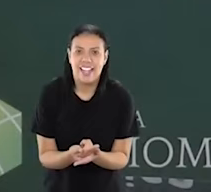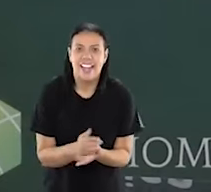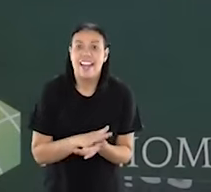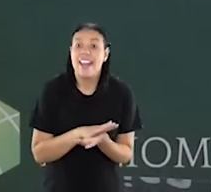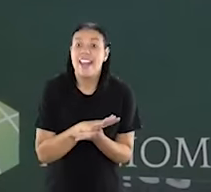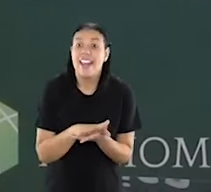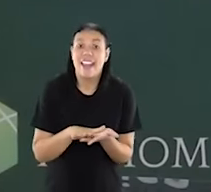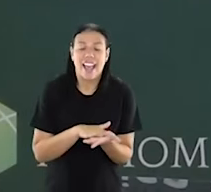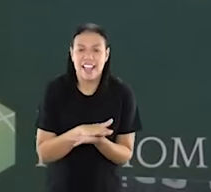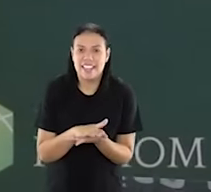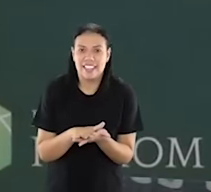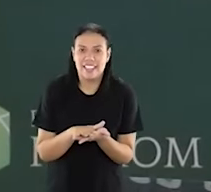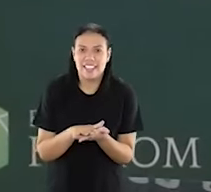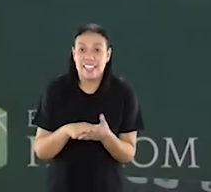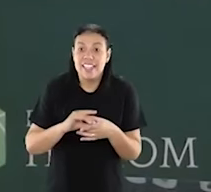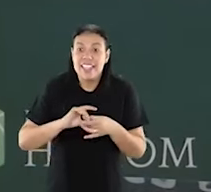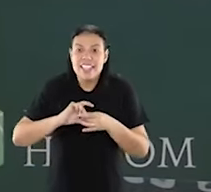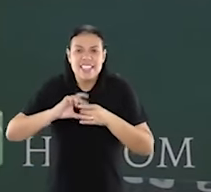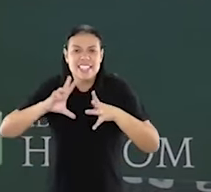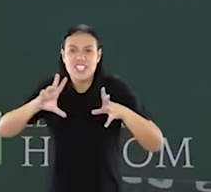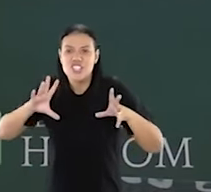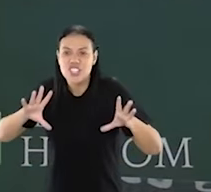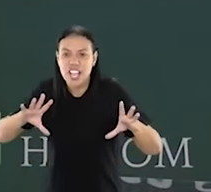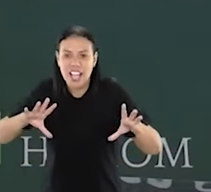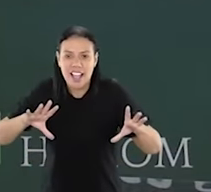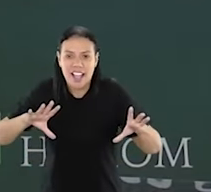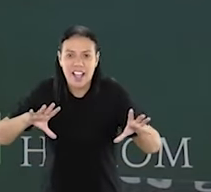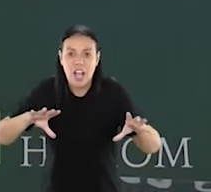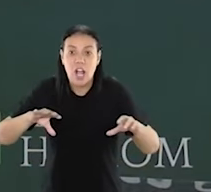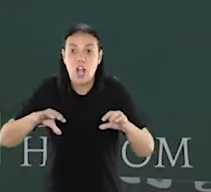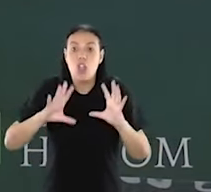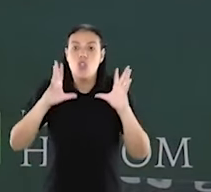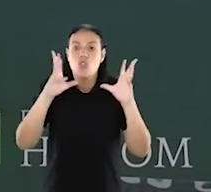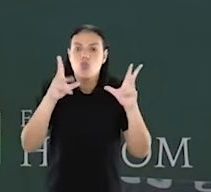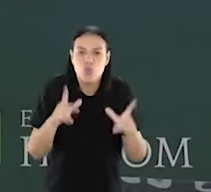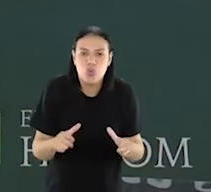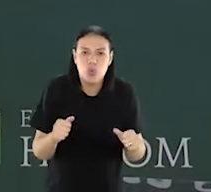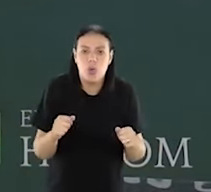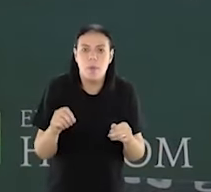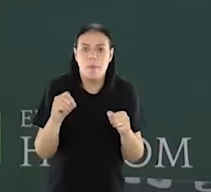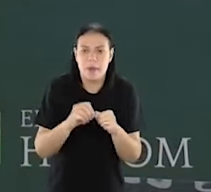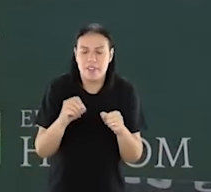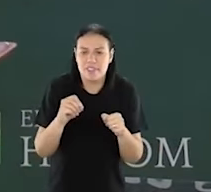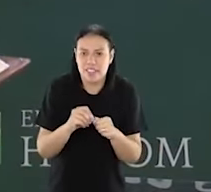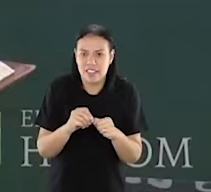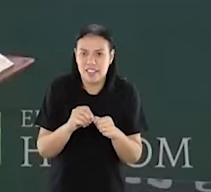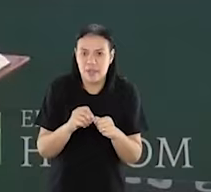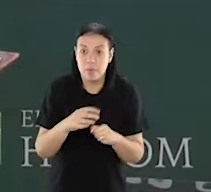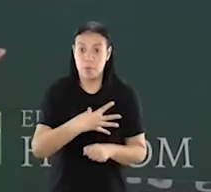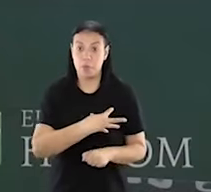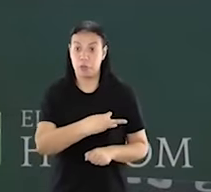e deixar toda essa riqueza para quem não ralou para ganhá-lo.